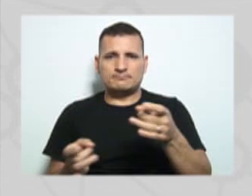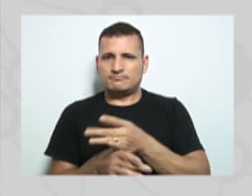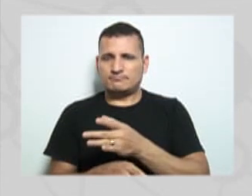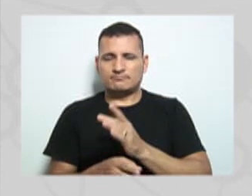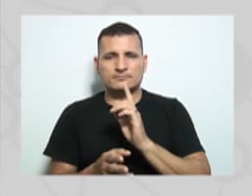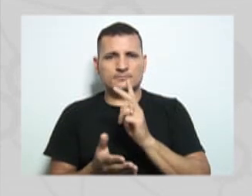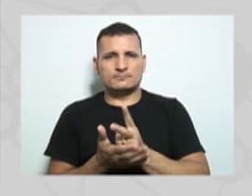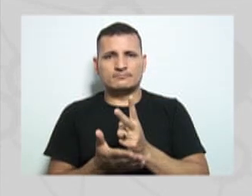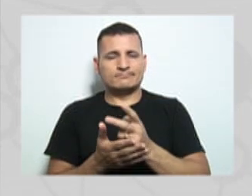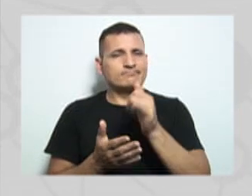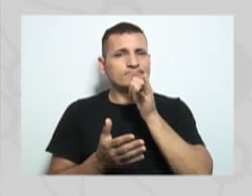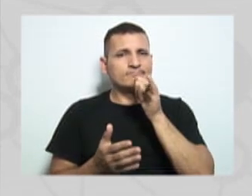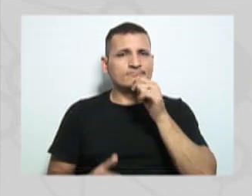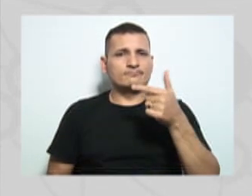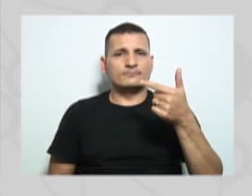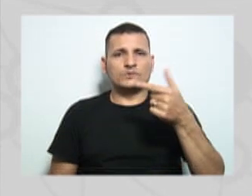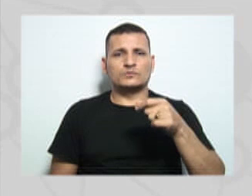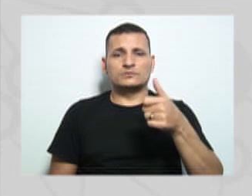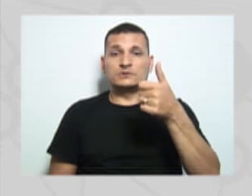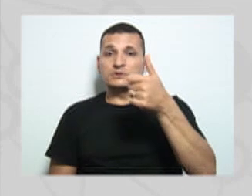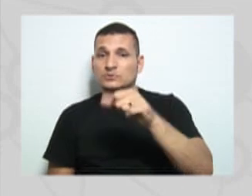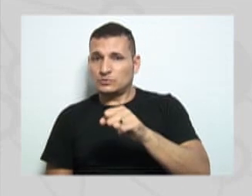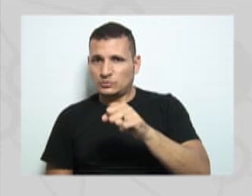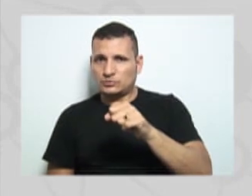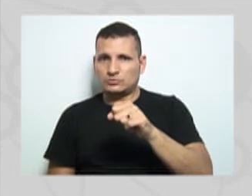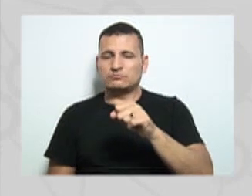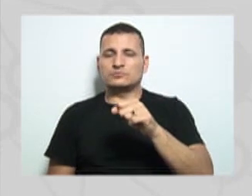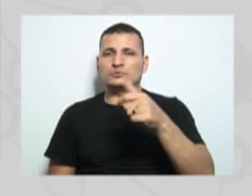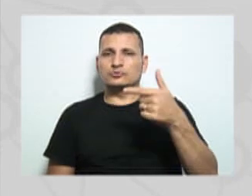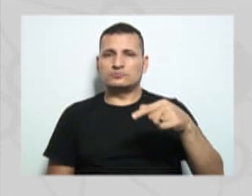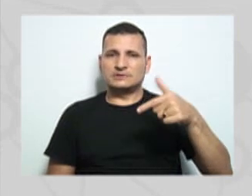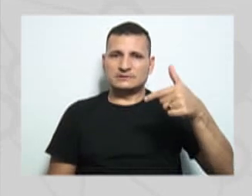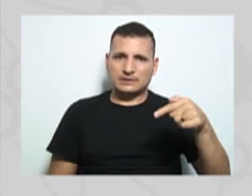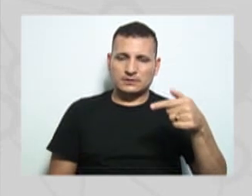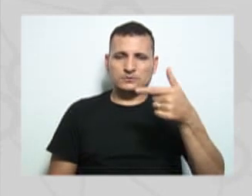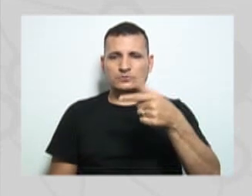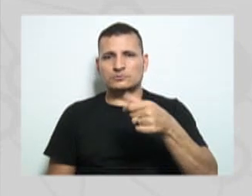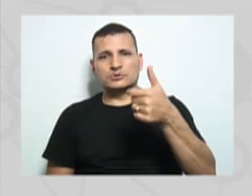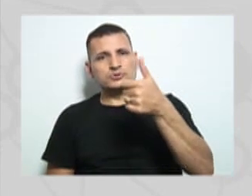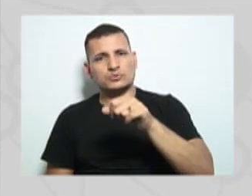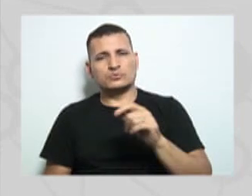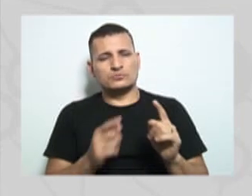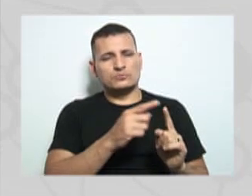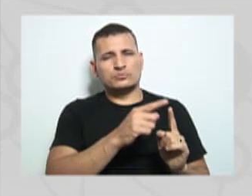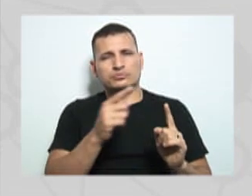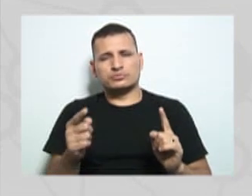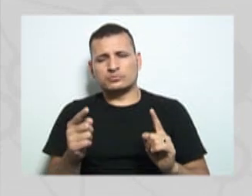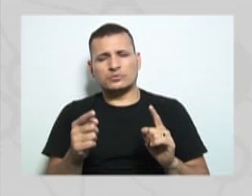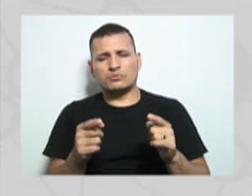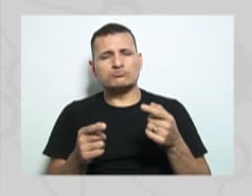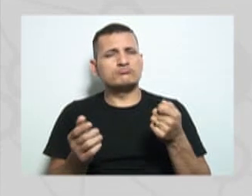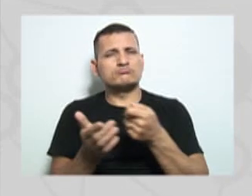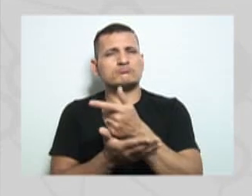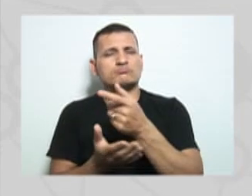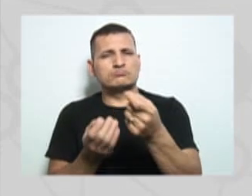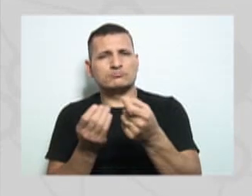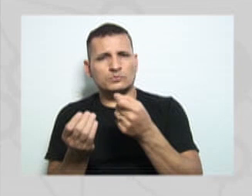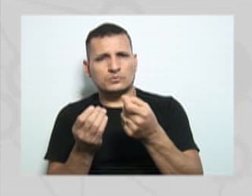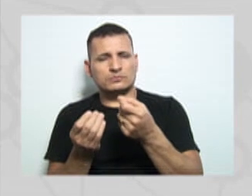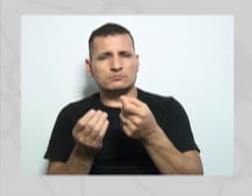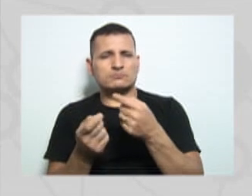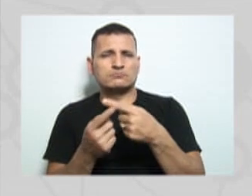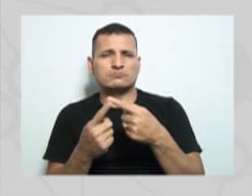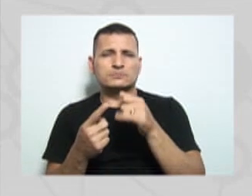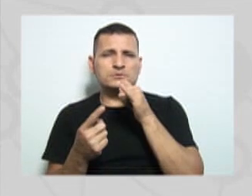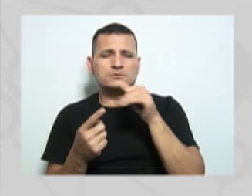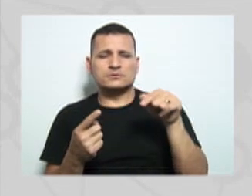você vai fechar o ano de 2018, você vai pagar o quê? Seria o quê, professora Fernanda? Em cima do lucro? Ou, porque se tem prejuízo,